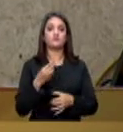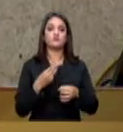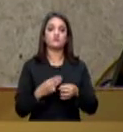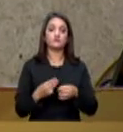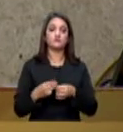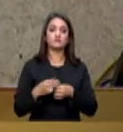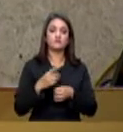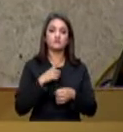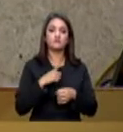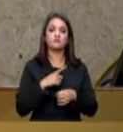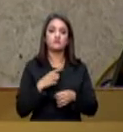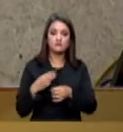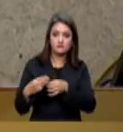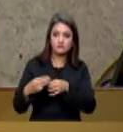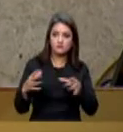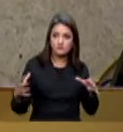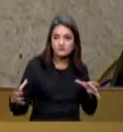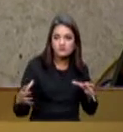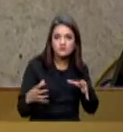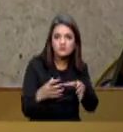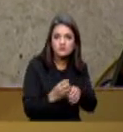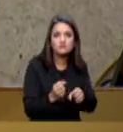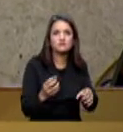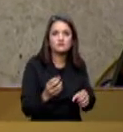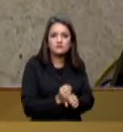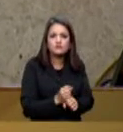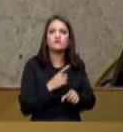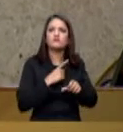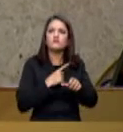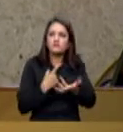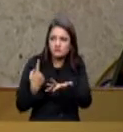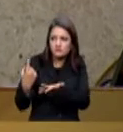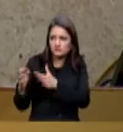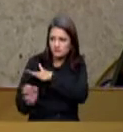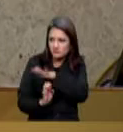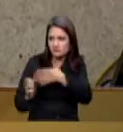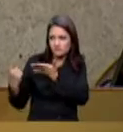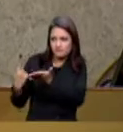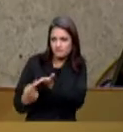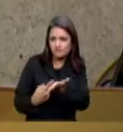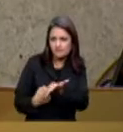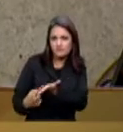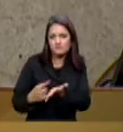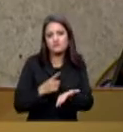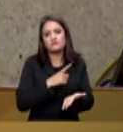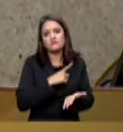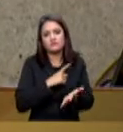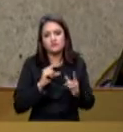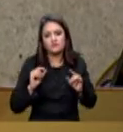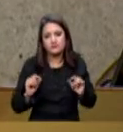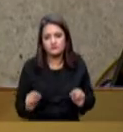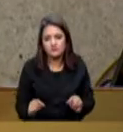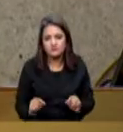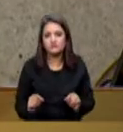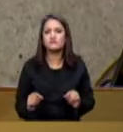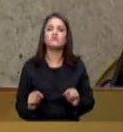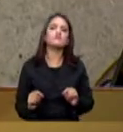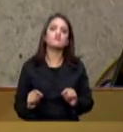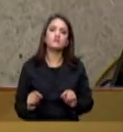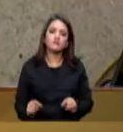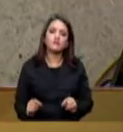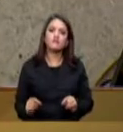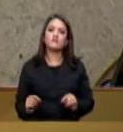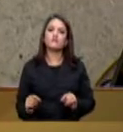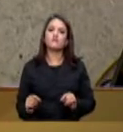se agrupassem em prol da negociação com as empresas estatais para agregar o contingente